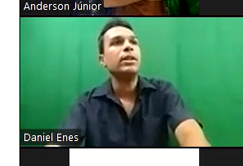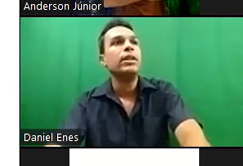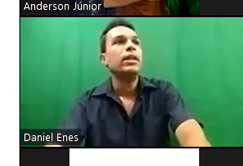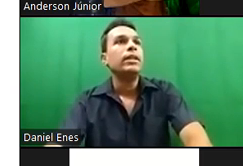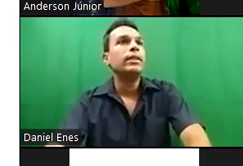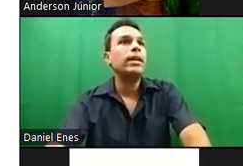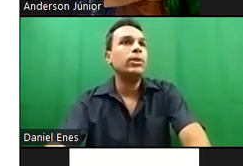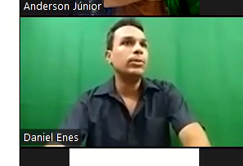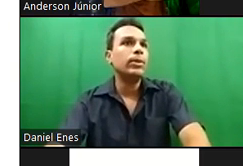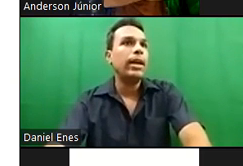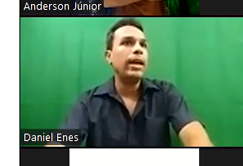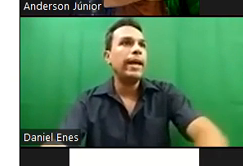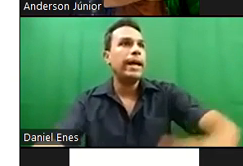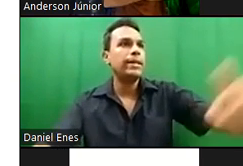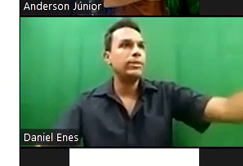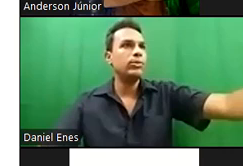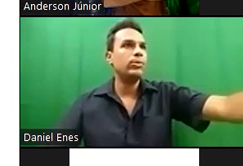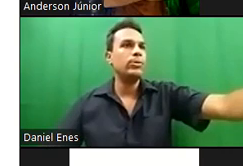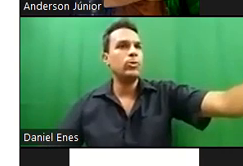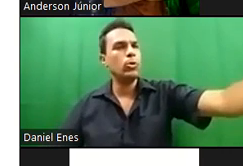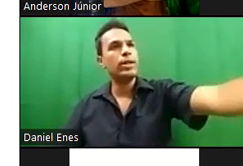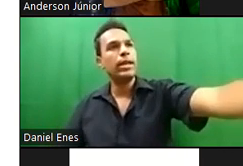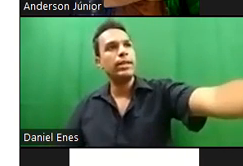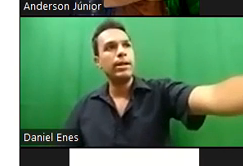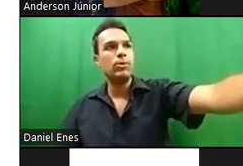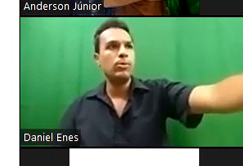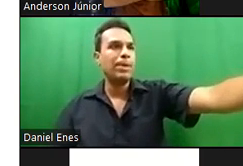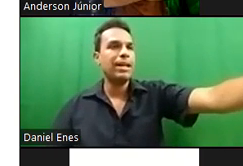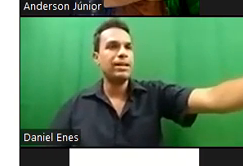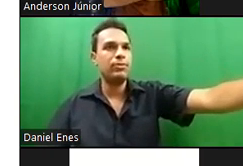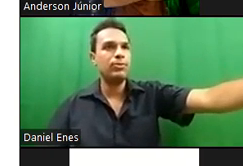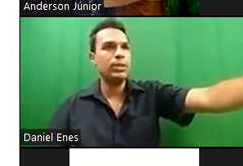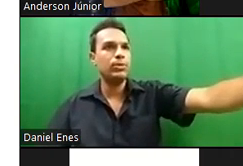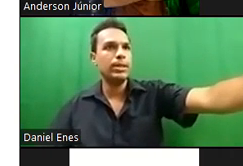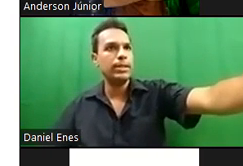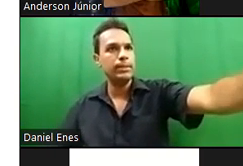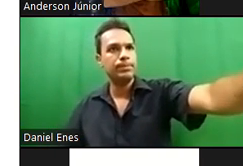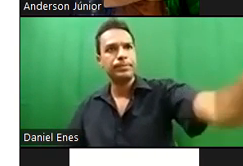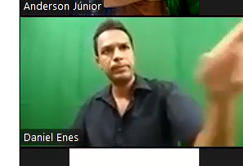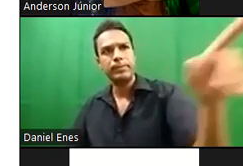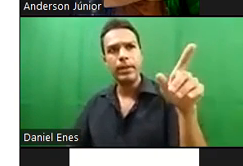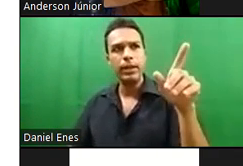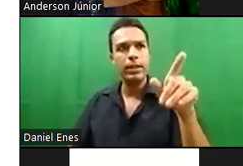linguagem. Então, aqui eu coloquei, né, o parágrafo único aqui